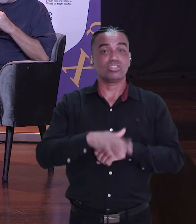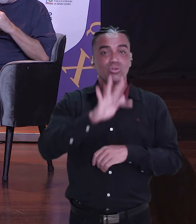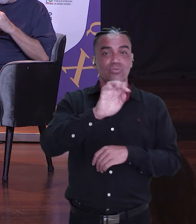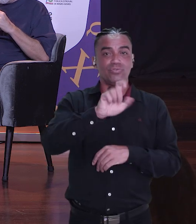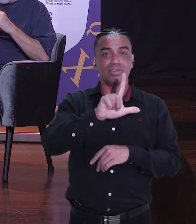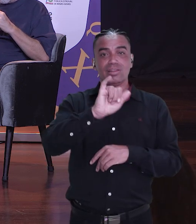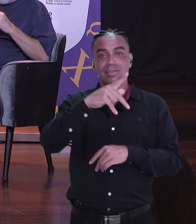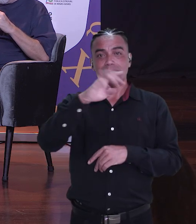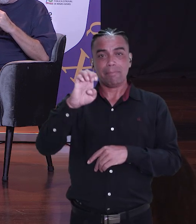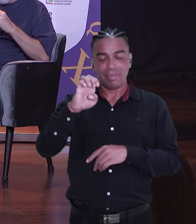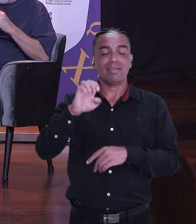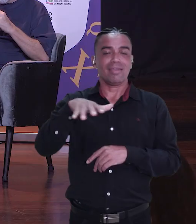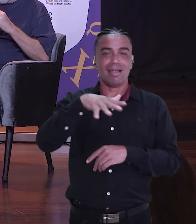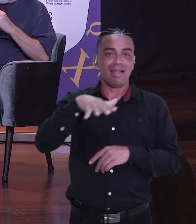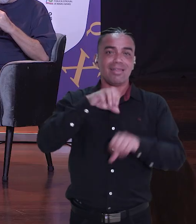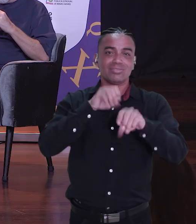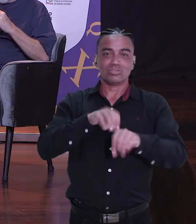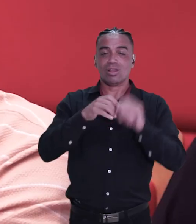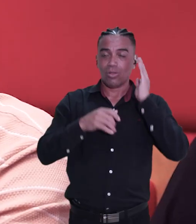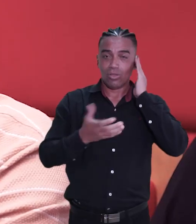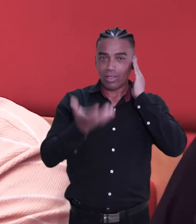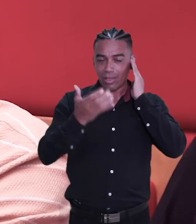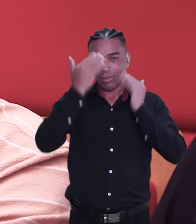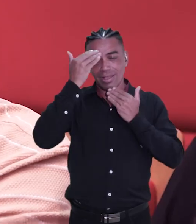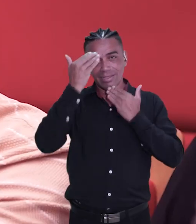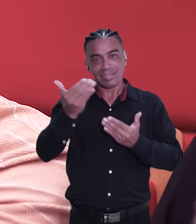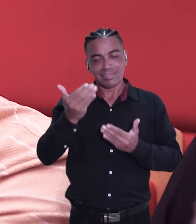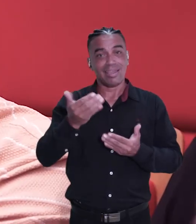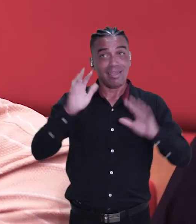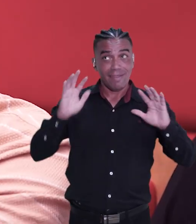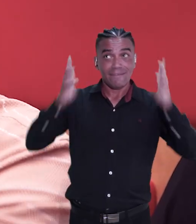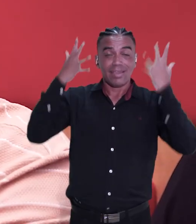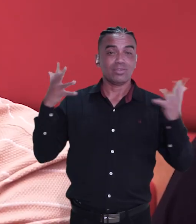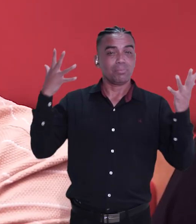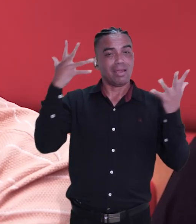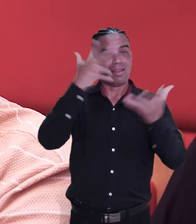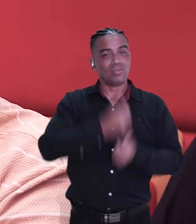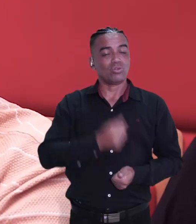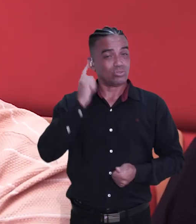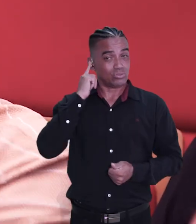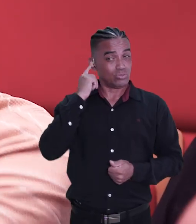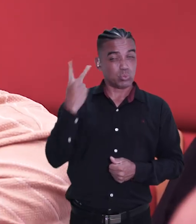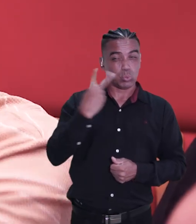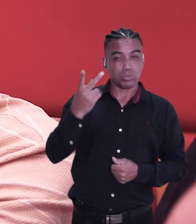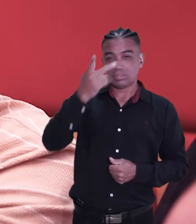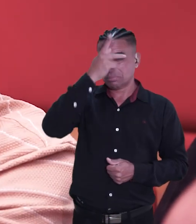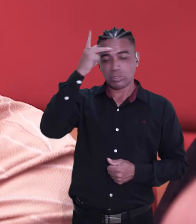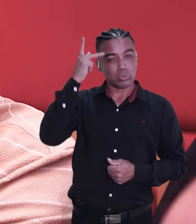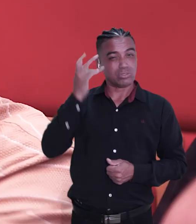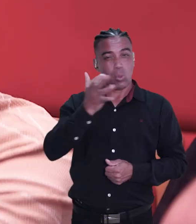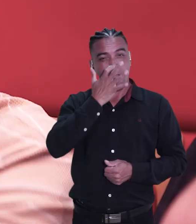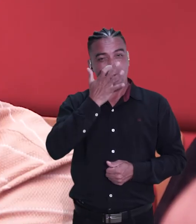Boa noite, eu sou o Felipe da Sara Braga Eventos Educacionais. Primeiro quero agradecer mais uma vez por mais este evento maravilhoso, de estar junto de 2